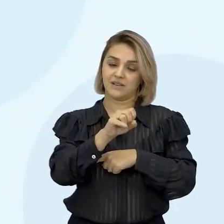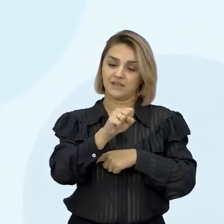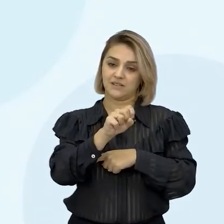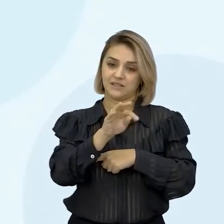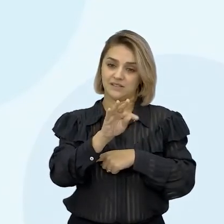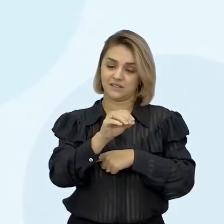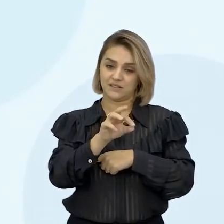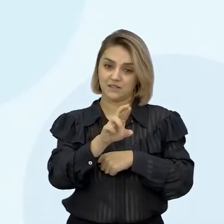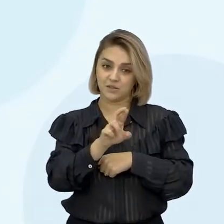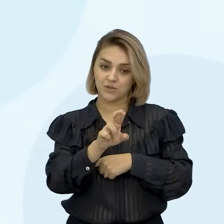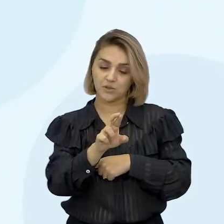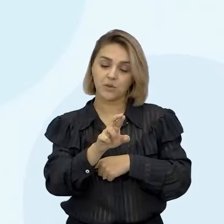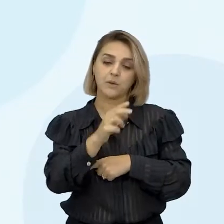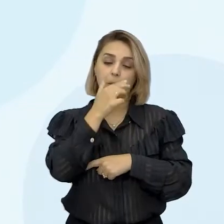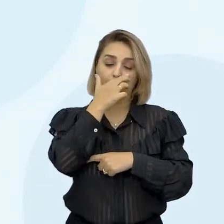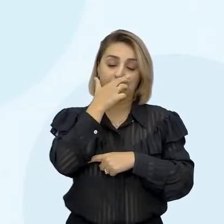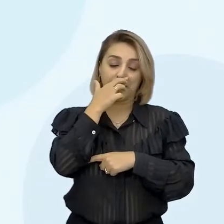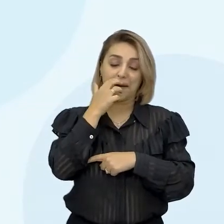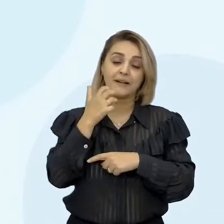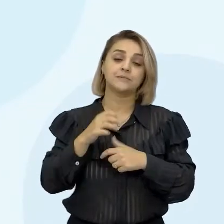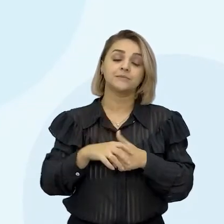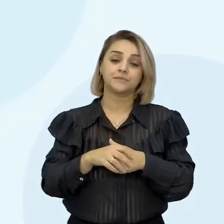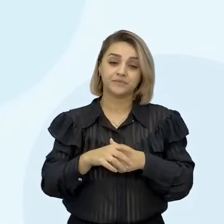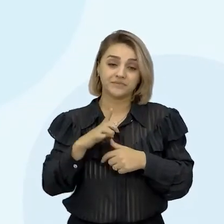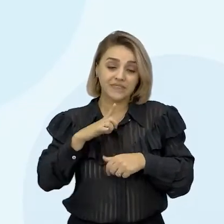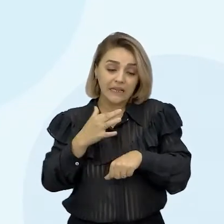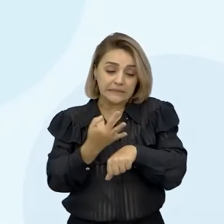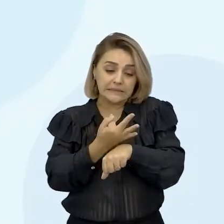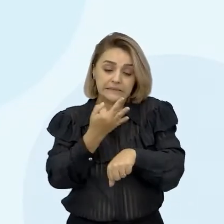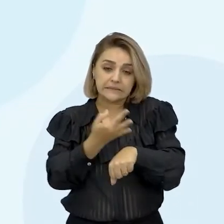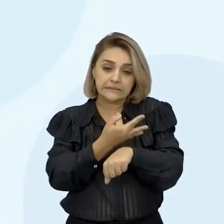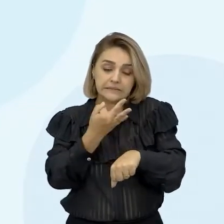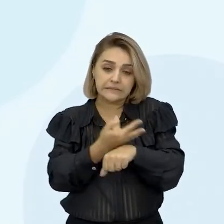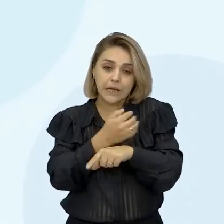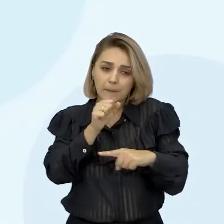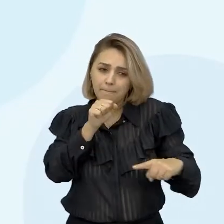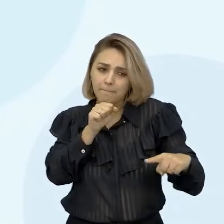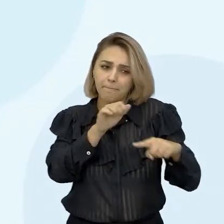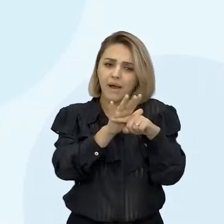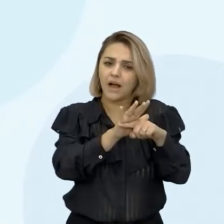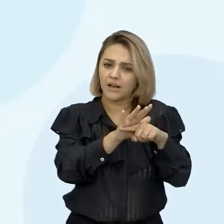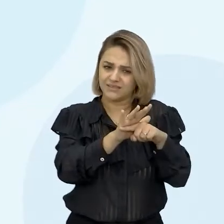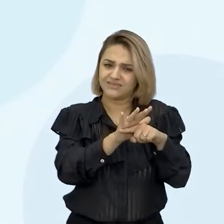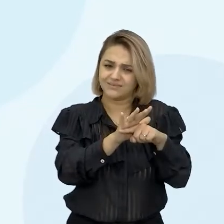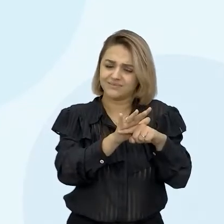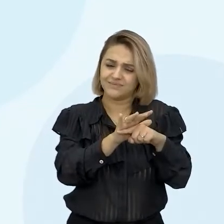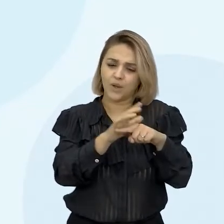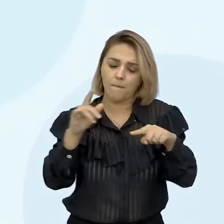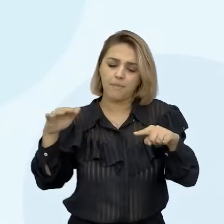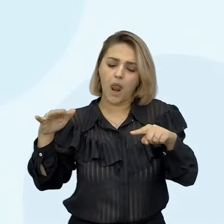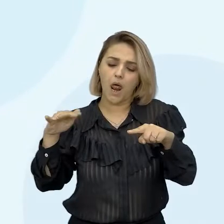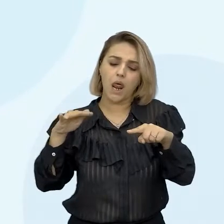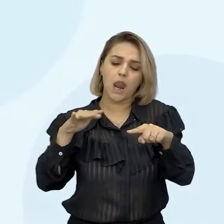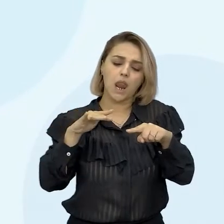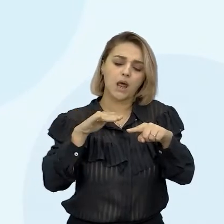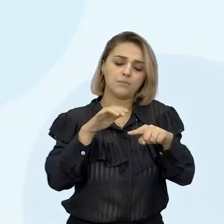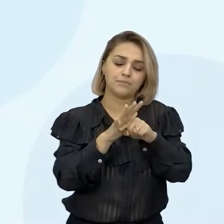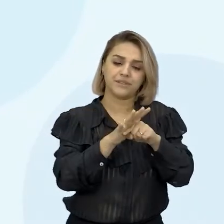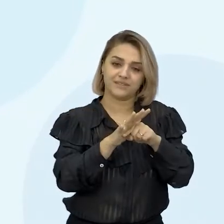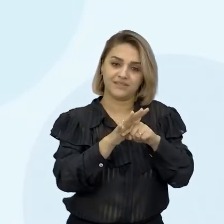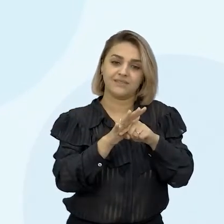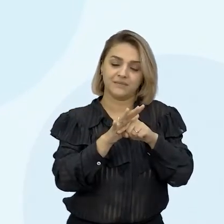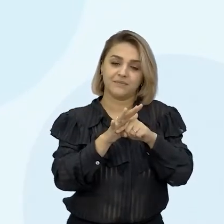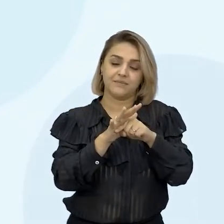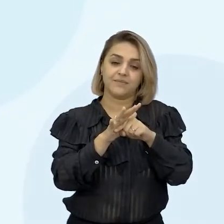sugerindo isso há uma resistência imposta por esse dispositivo porque ele tem um material muito